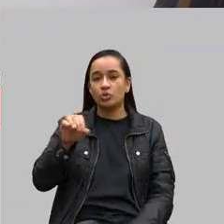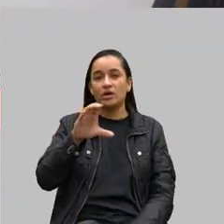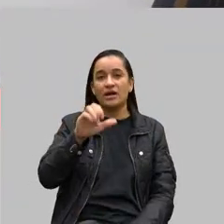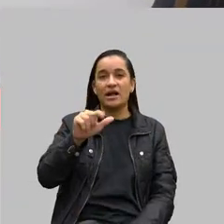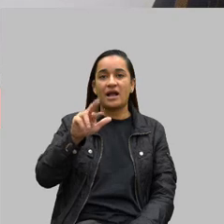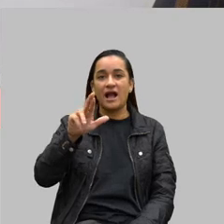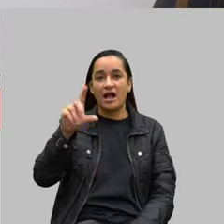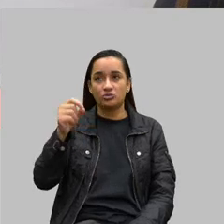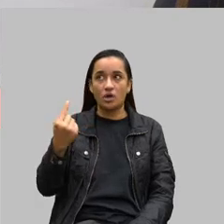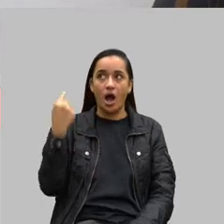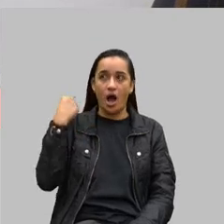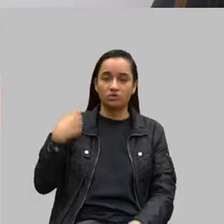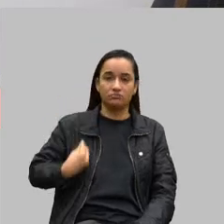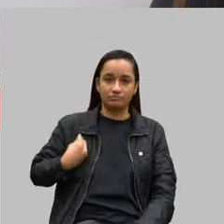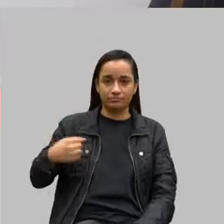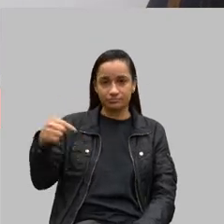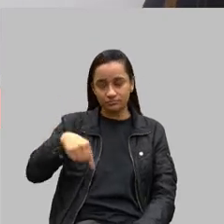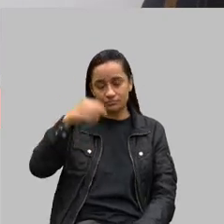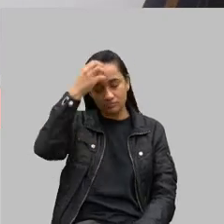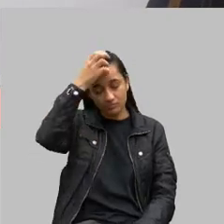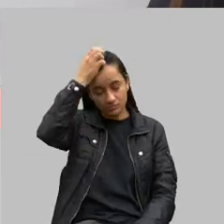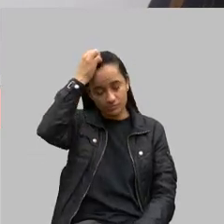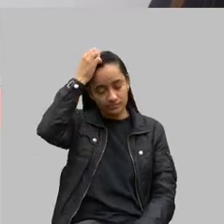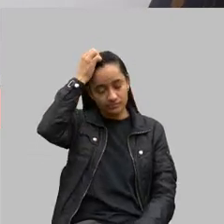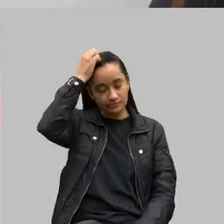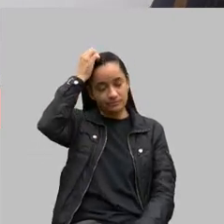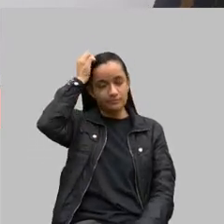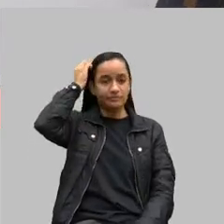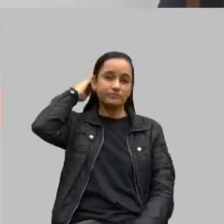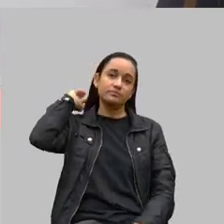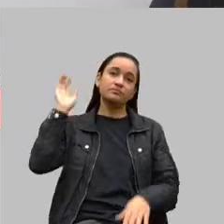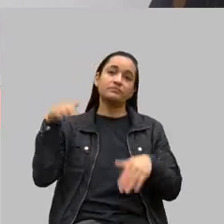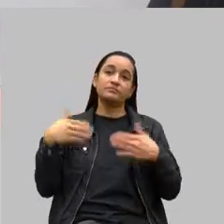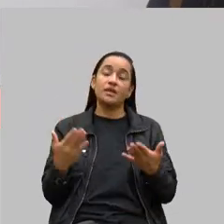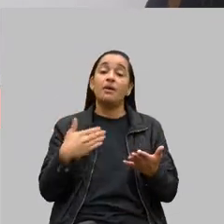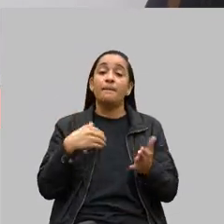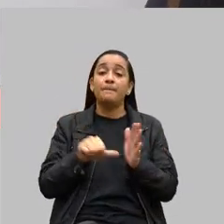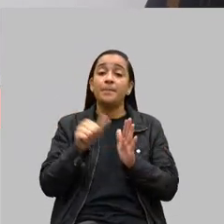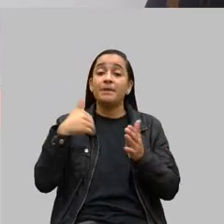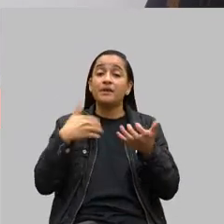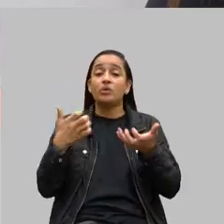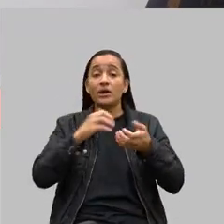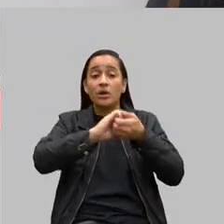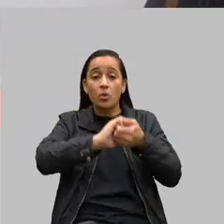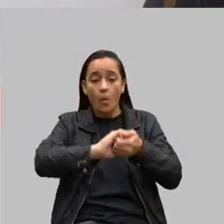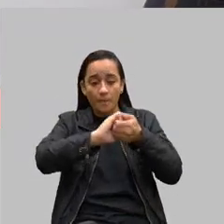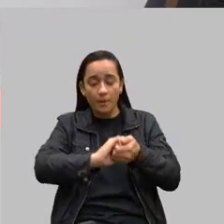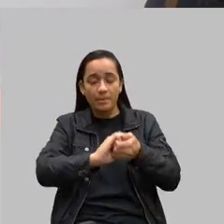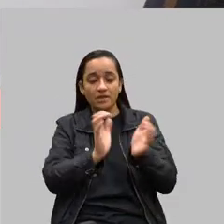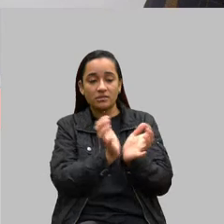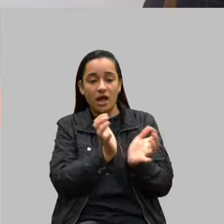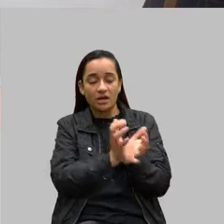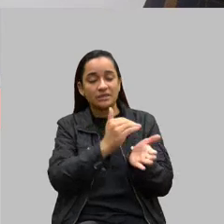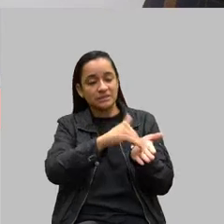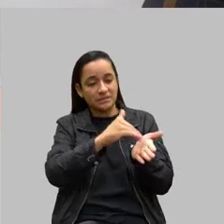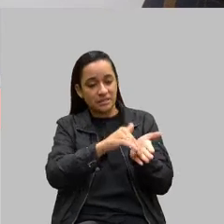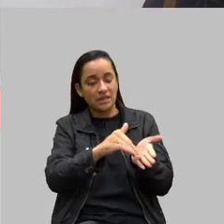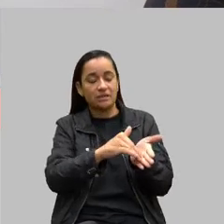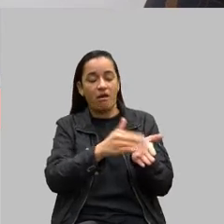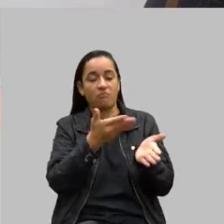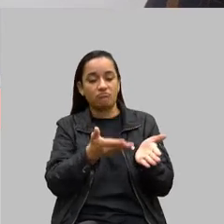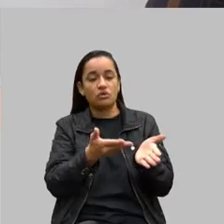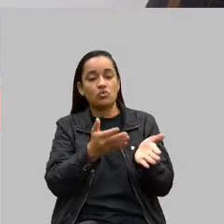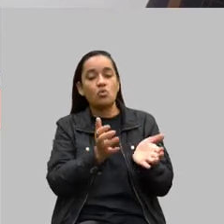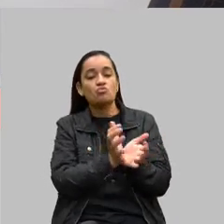teve aqui secretário Pedro primeiro eu queria cumprimentar aqui a sua equipe na pessoa da Carol eu